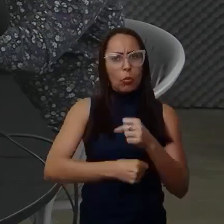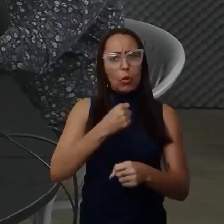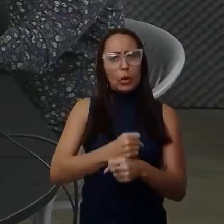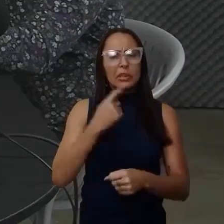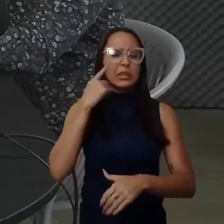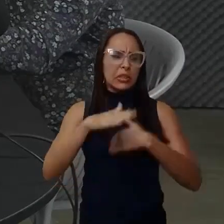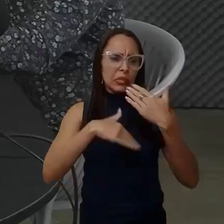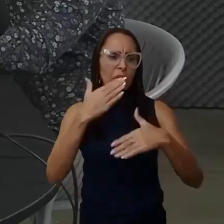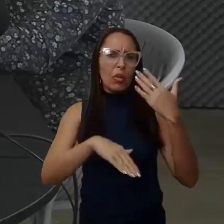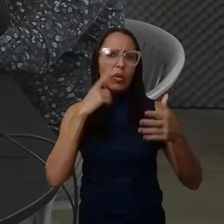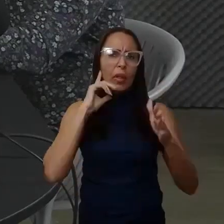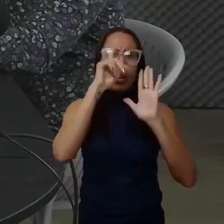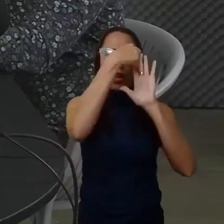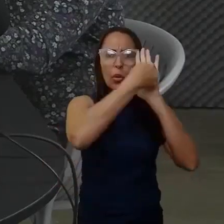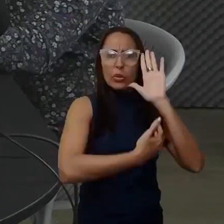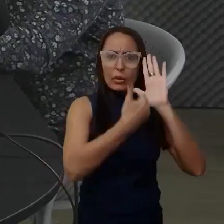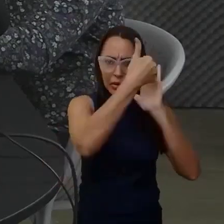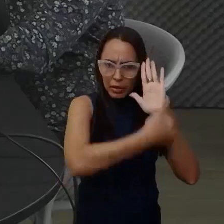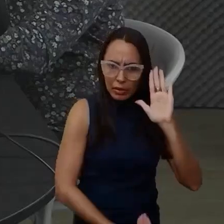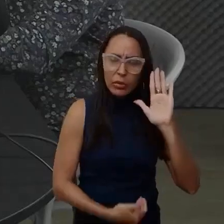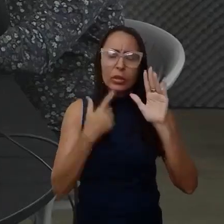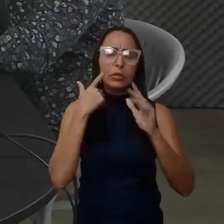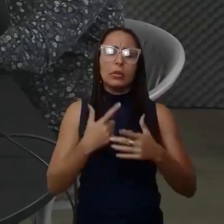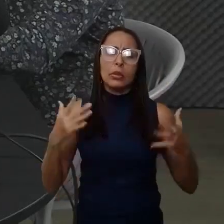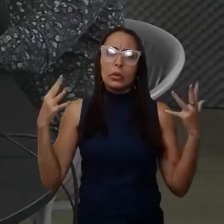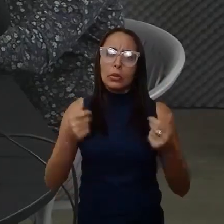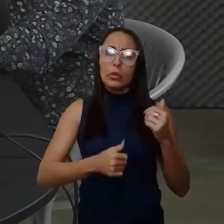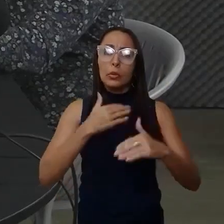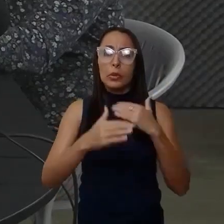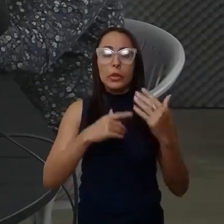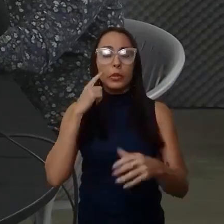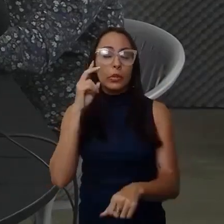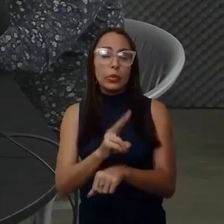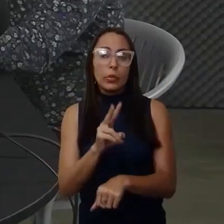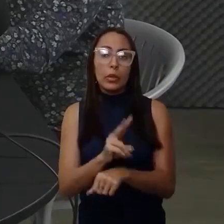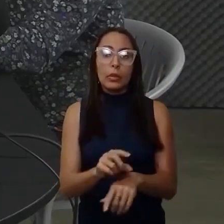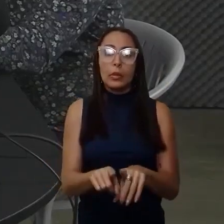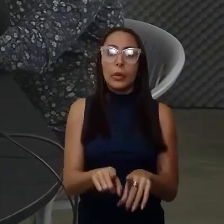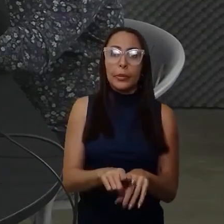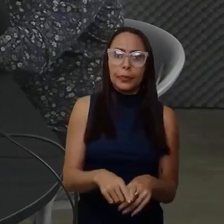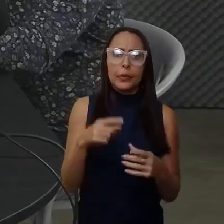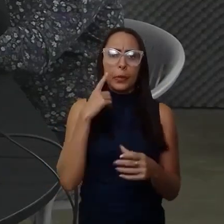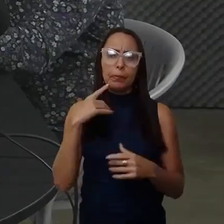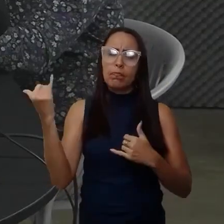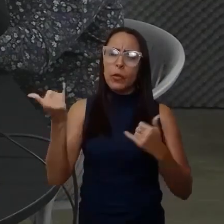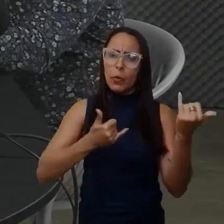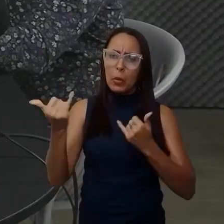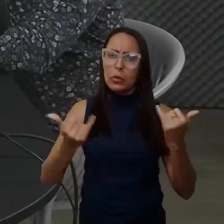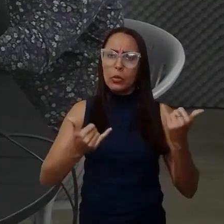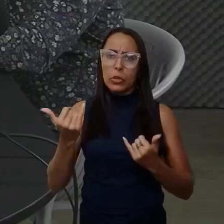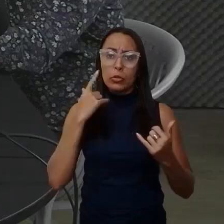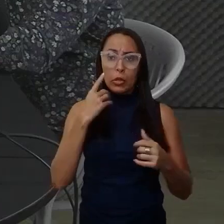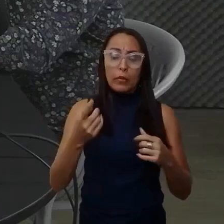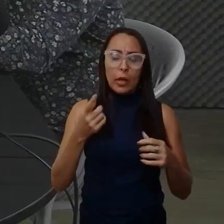os roteiros. Então tem todo esse processo, né, de cuidado também, porque são informações que a gente vai compartilhar, então tem que